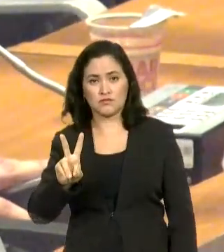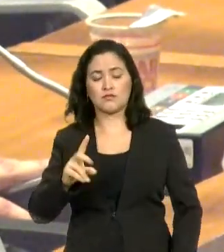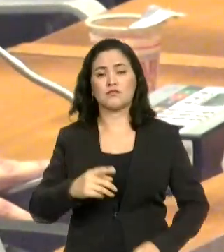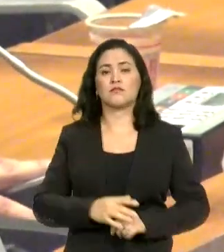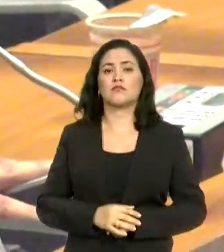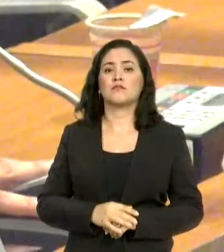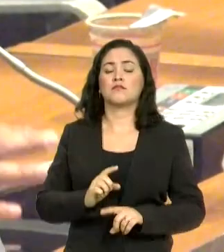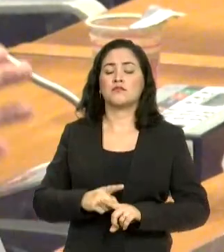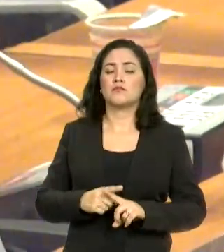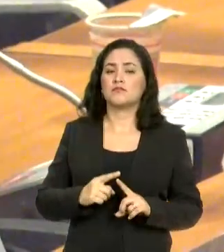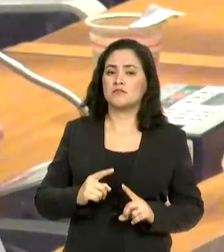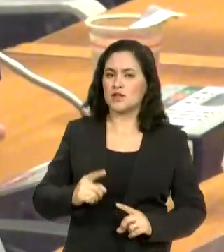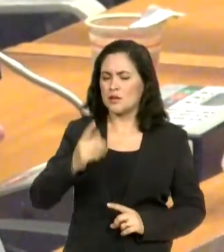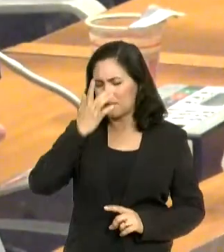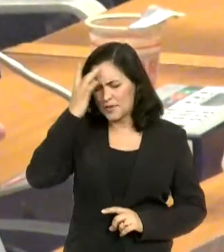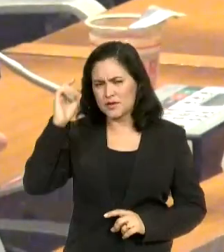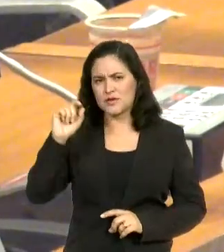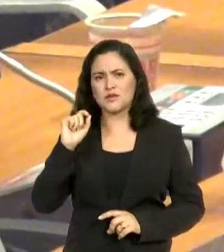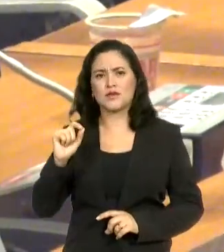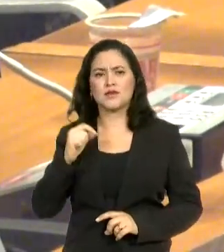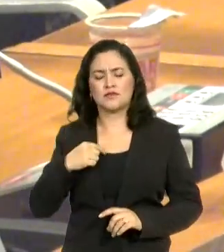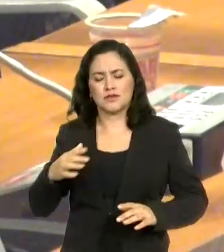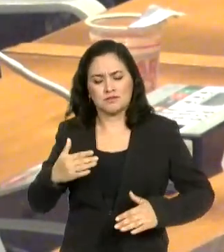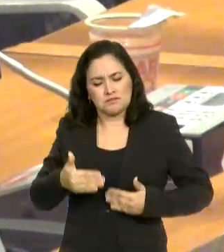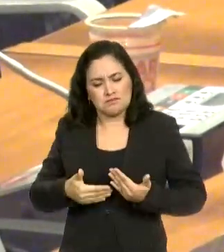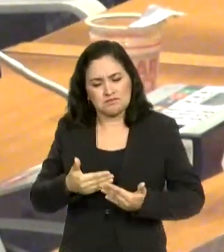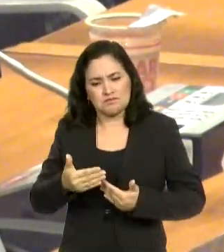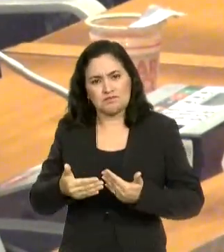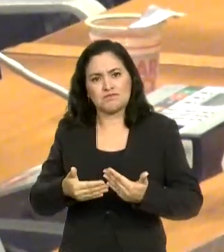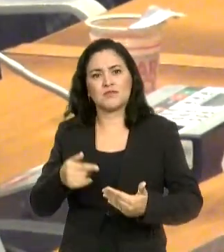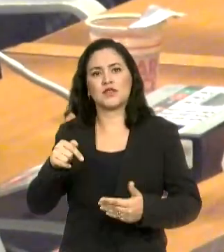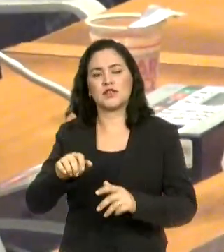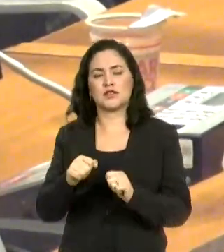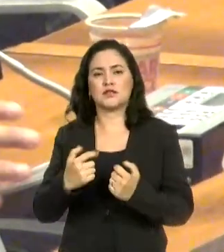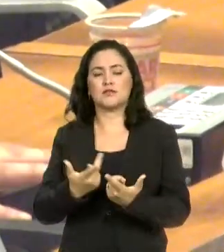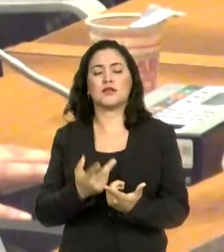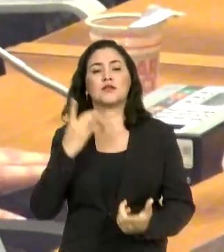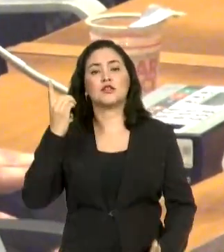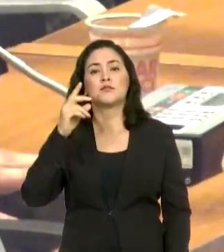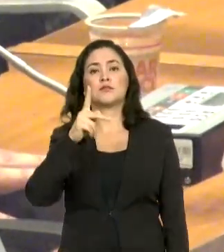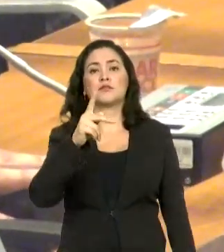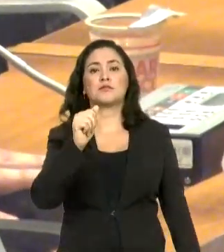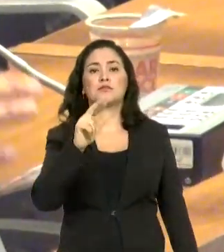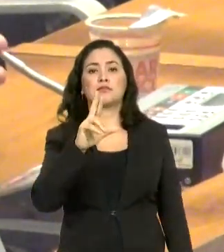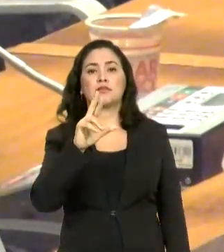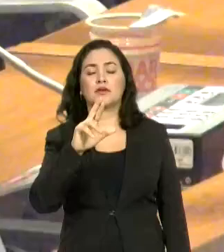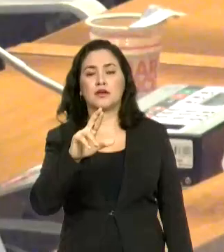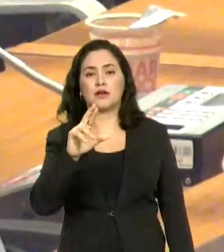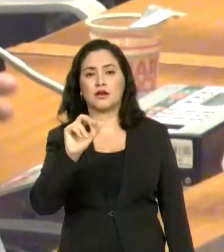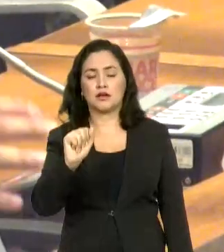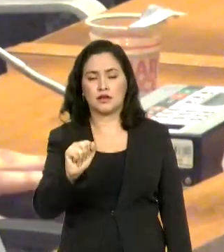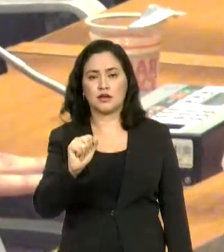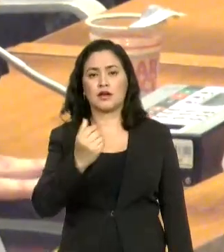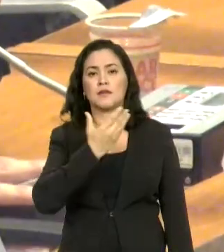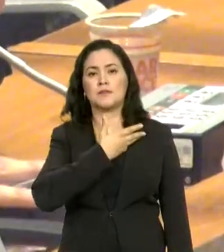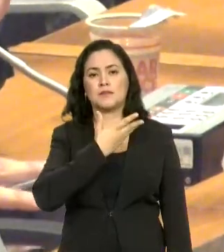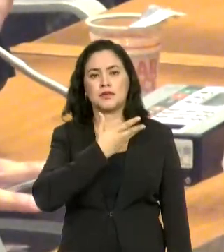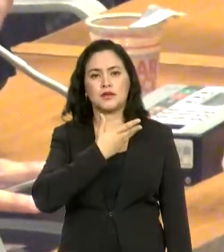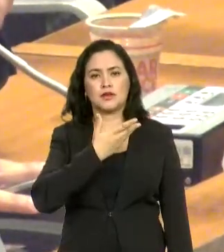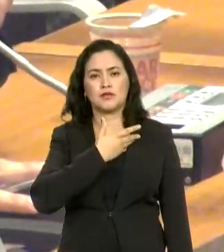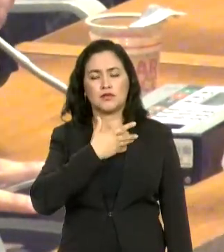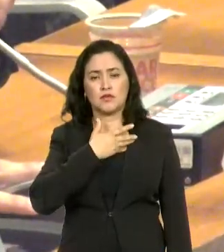dentro da casa. Deputado Pará Figueiredo, grande amigo, muito antes do plenário, e continuará